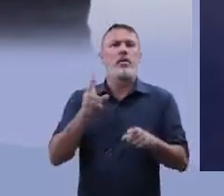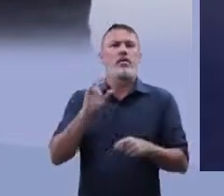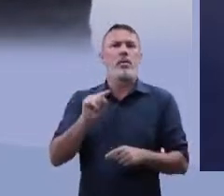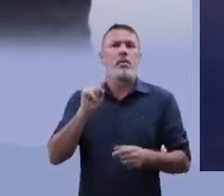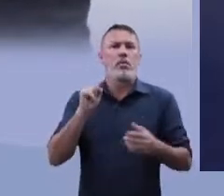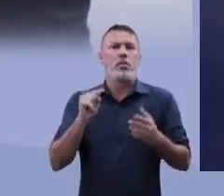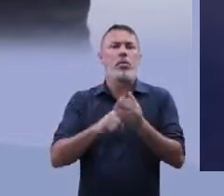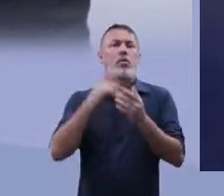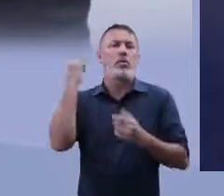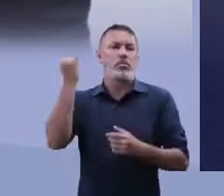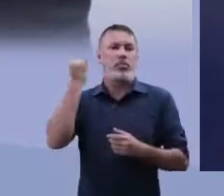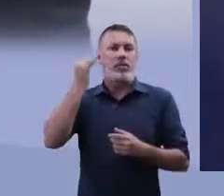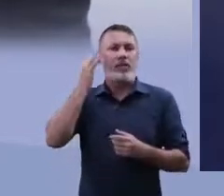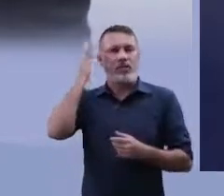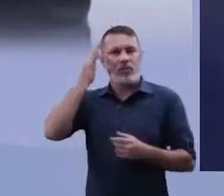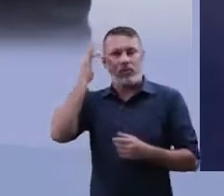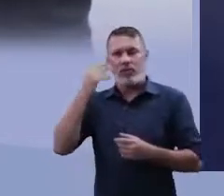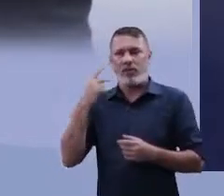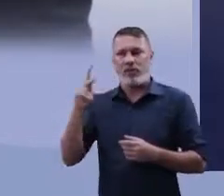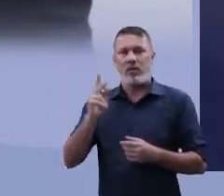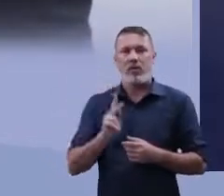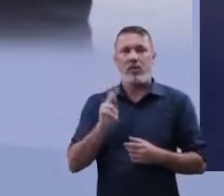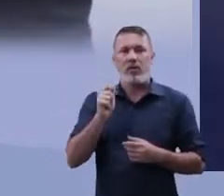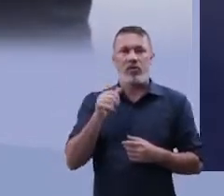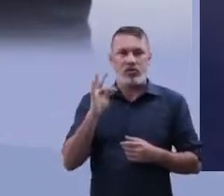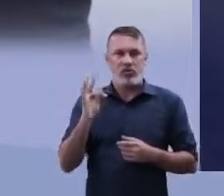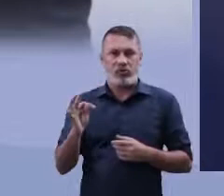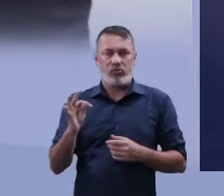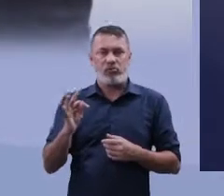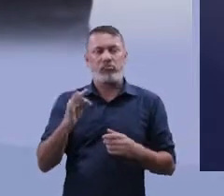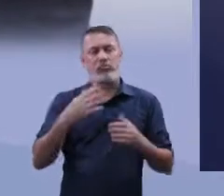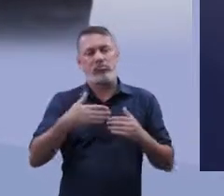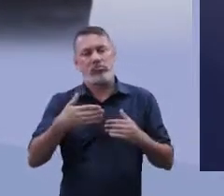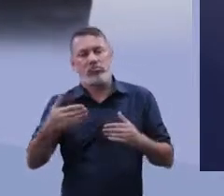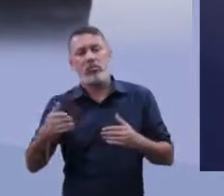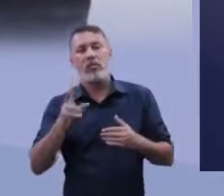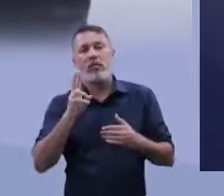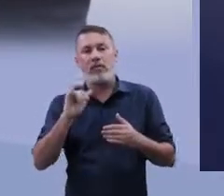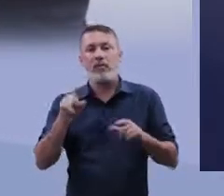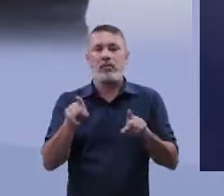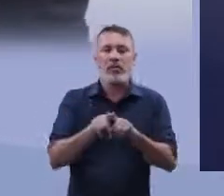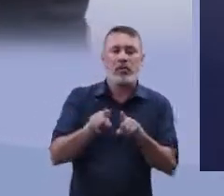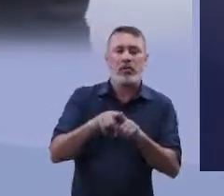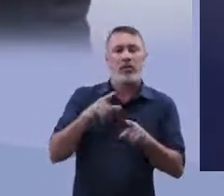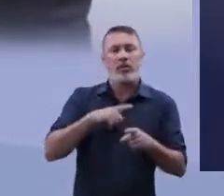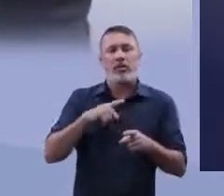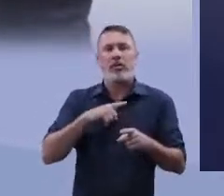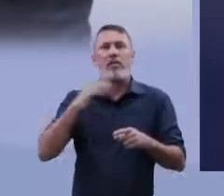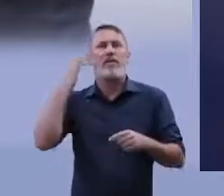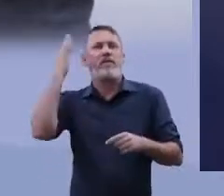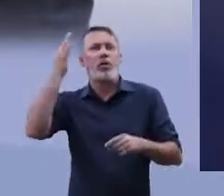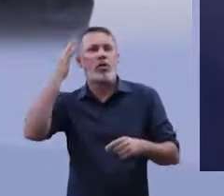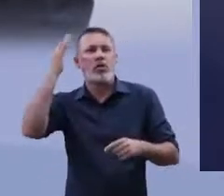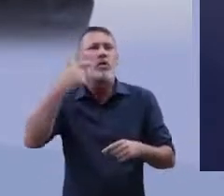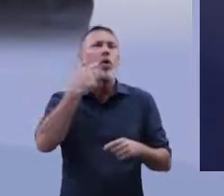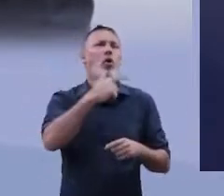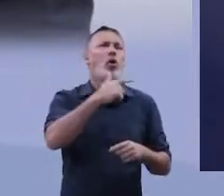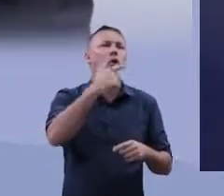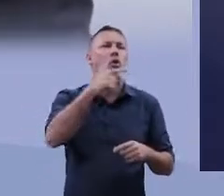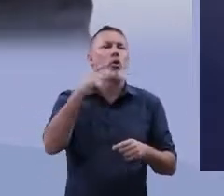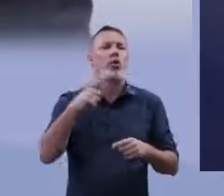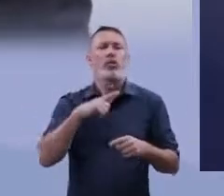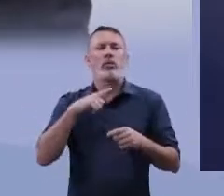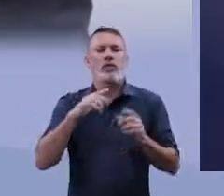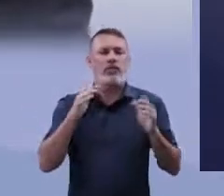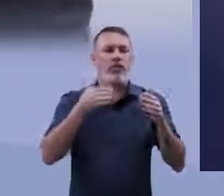ponto importante da filosofia kantiana, e daí para frente também vai ser objeto de vários outros filósofos que vão